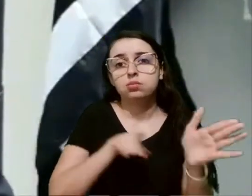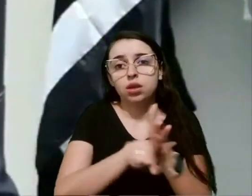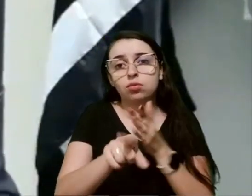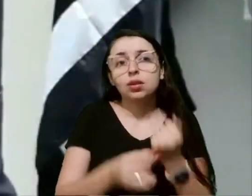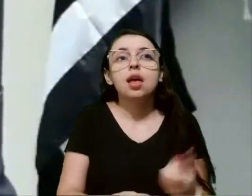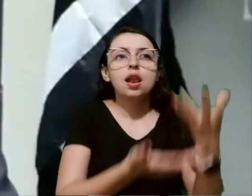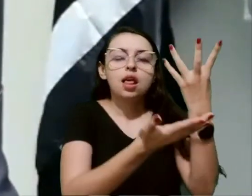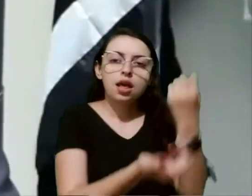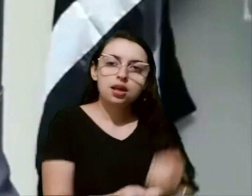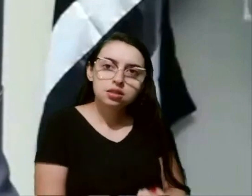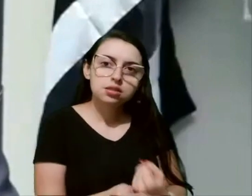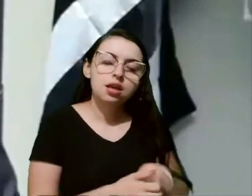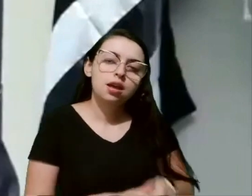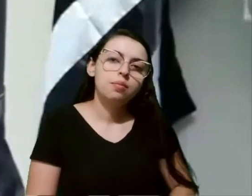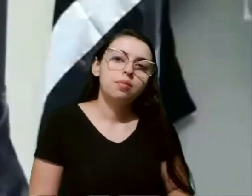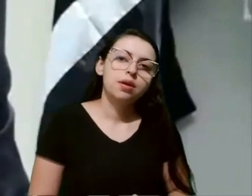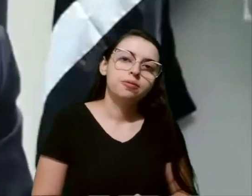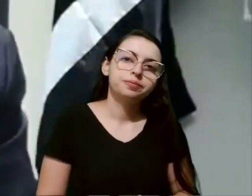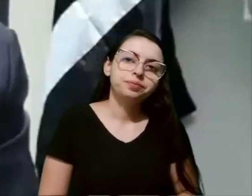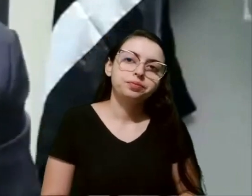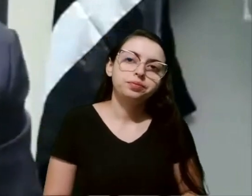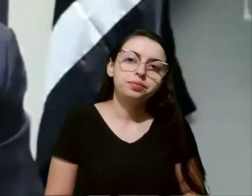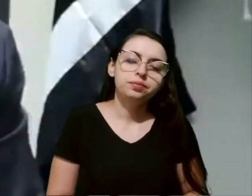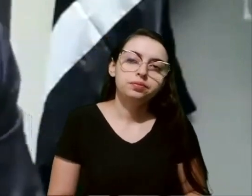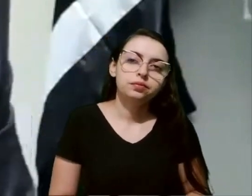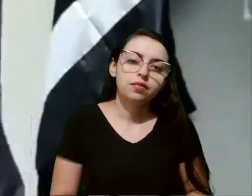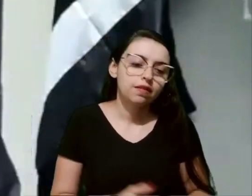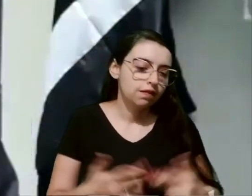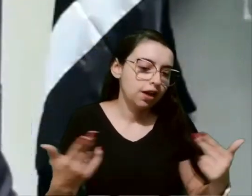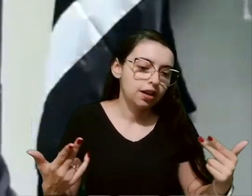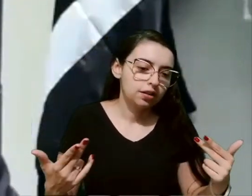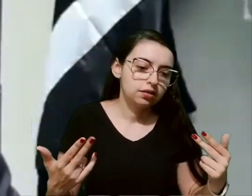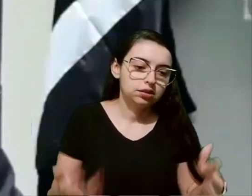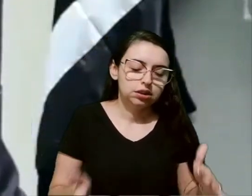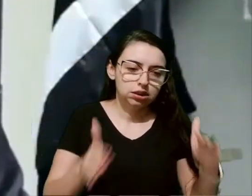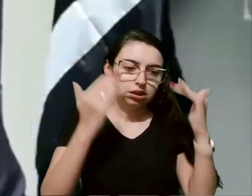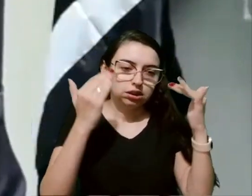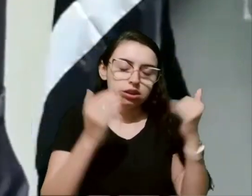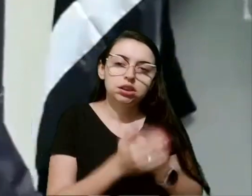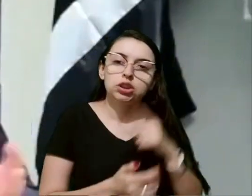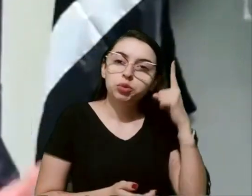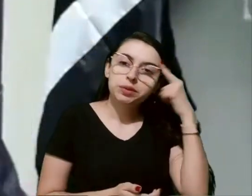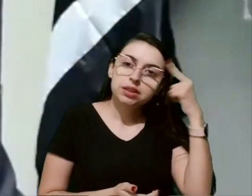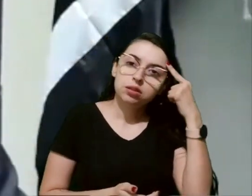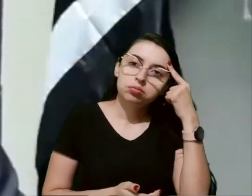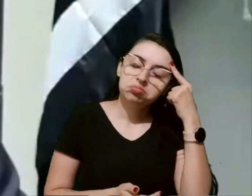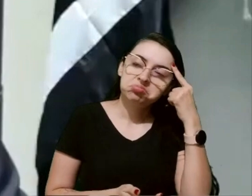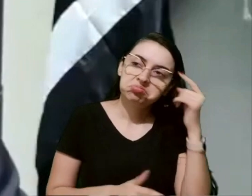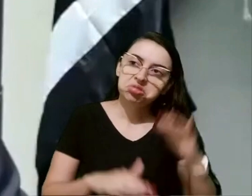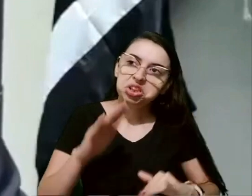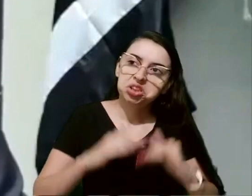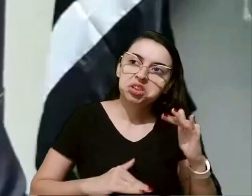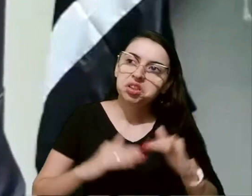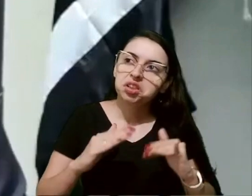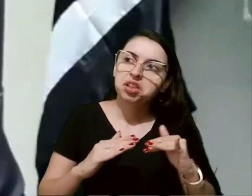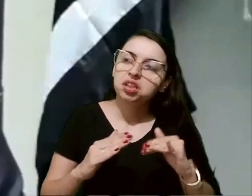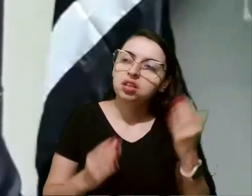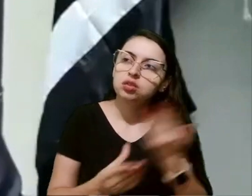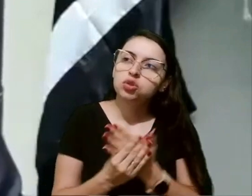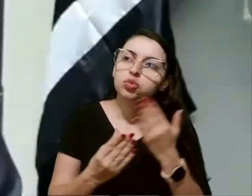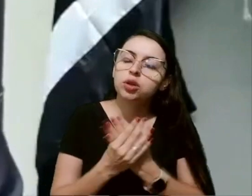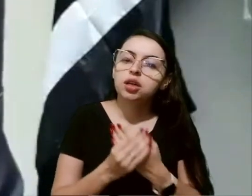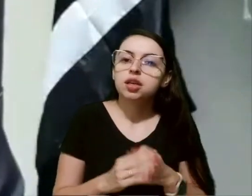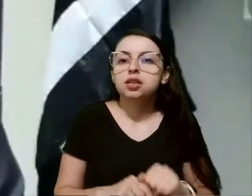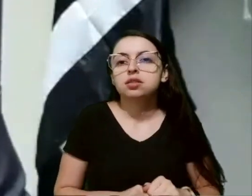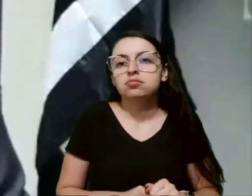né, esse tipo de caso. E aí você tem diversas formas de reação. Você tem casos, eu lido com alguns, o direito comercial nesse ponto de